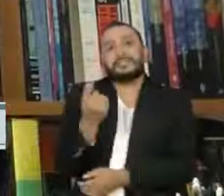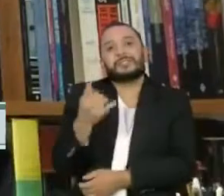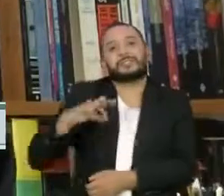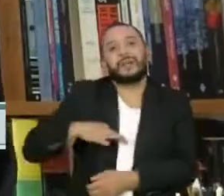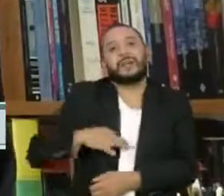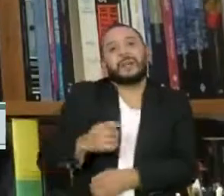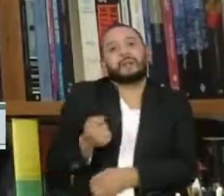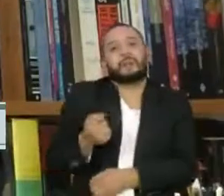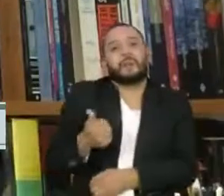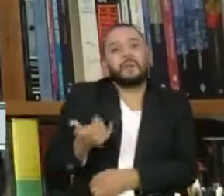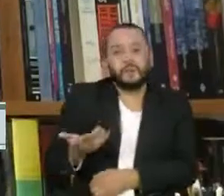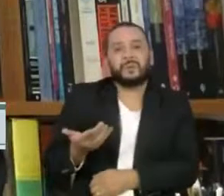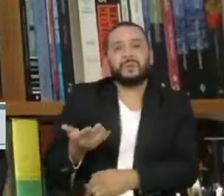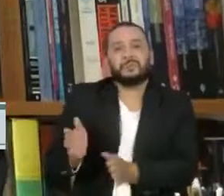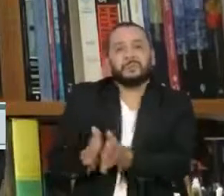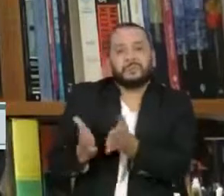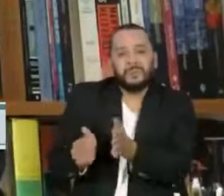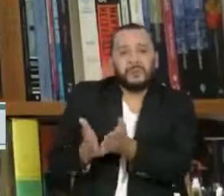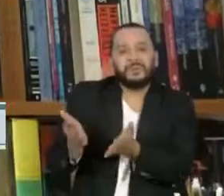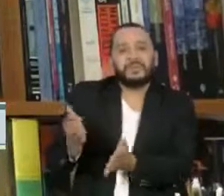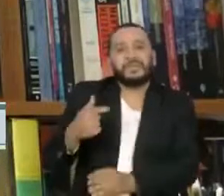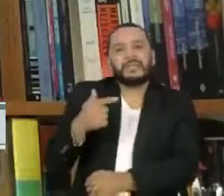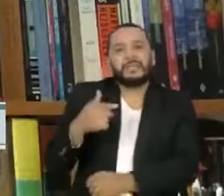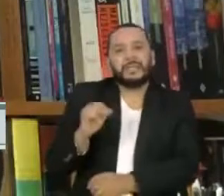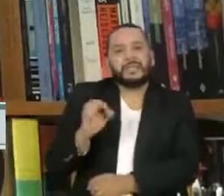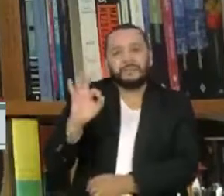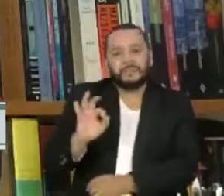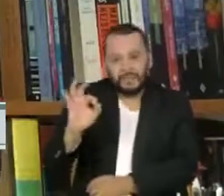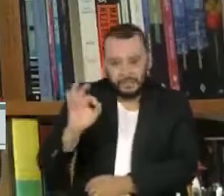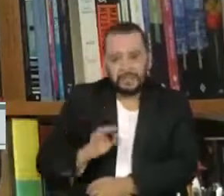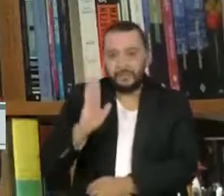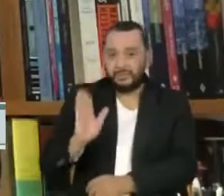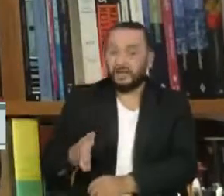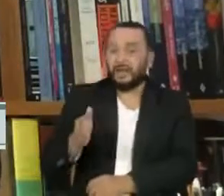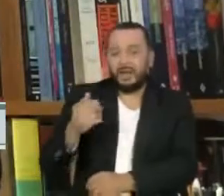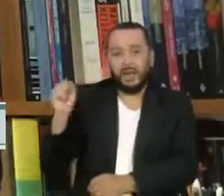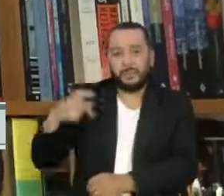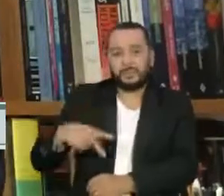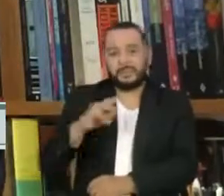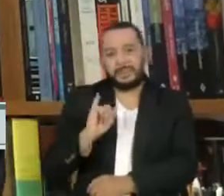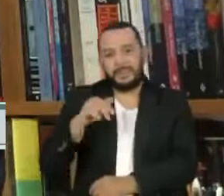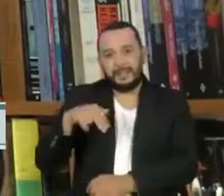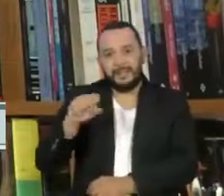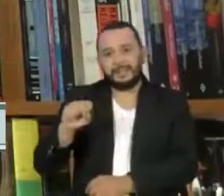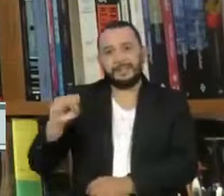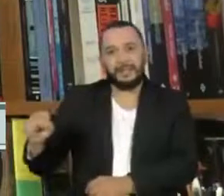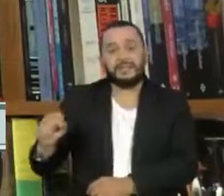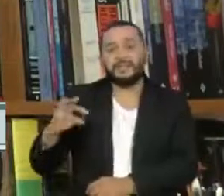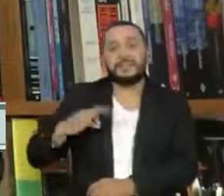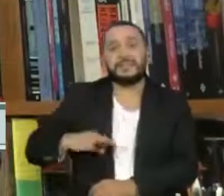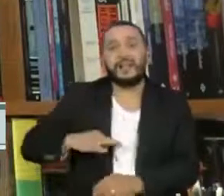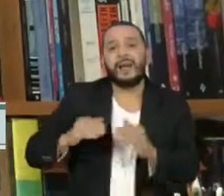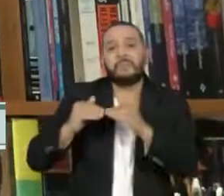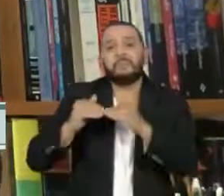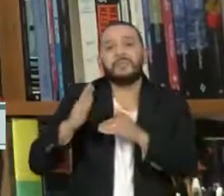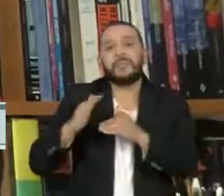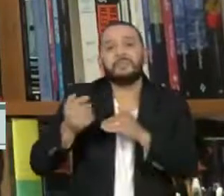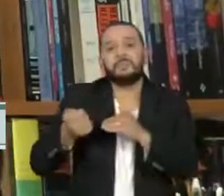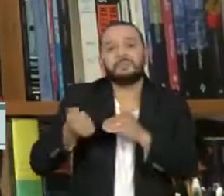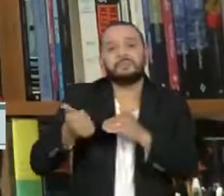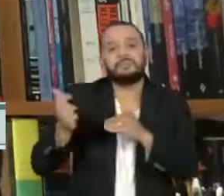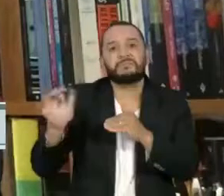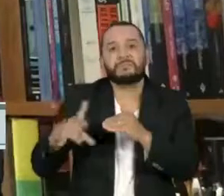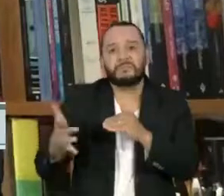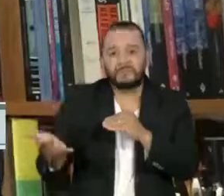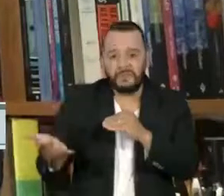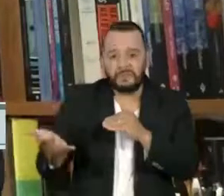de aposentados, 70% dos aposentados pelo INSS recebem apenas um salário mínimo de